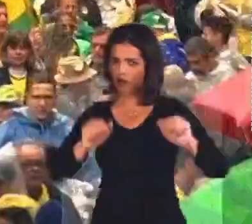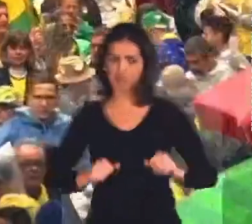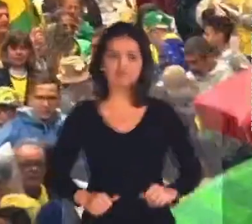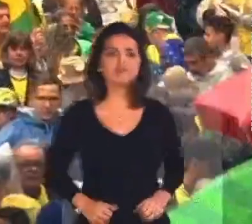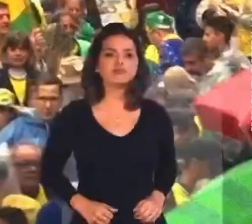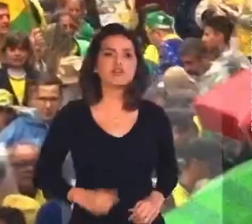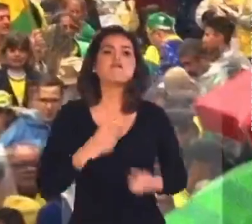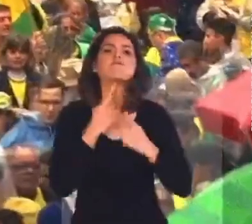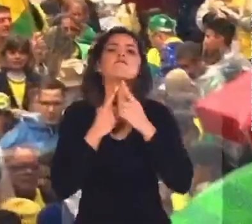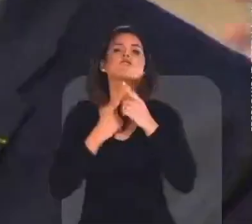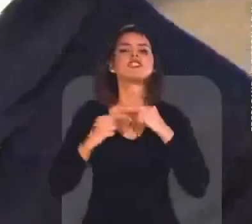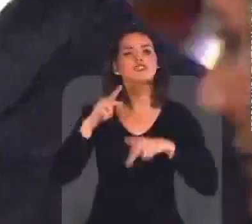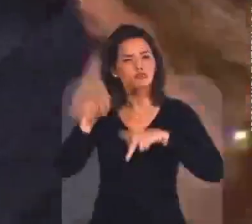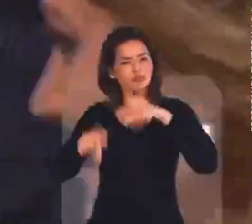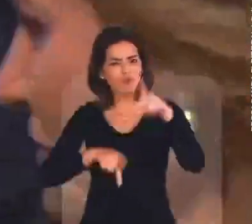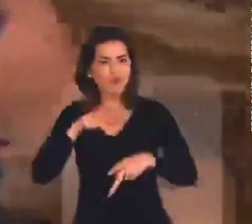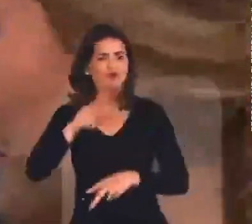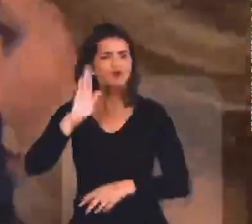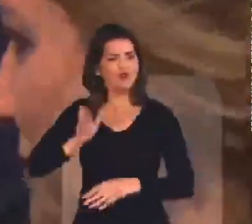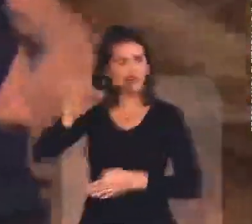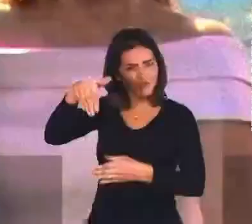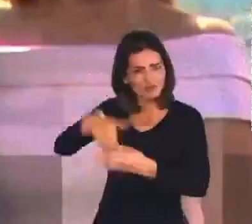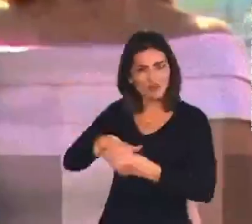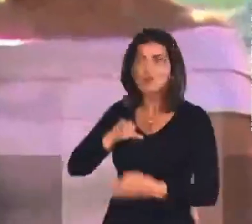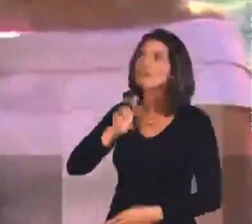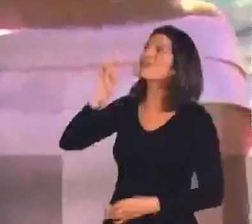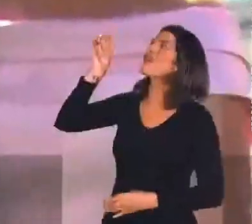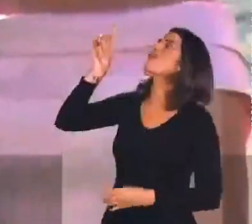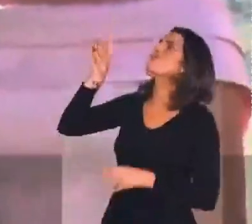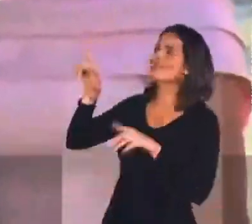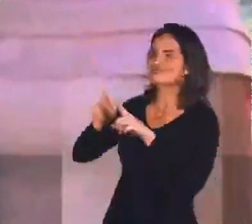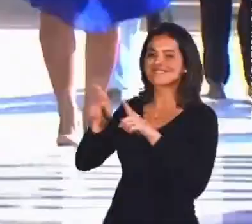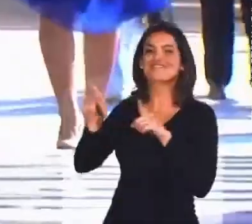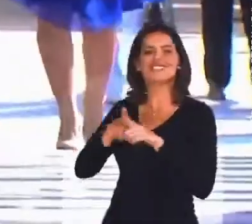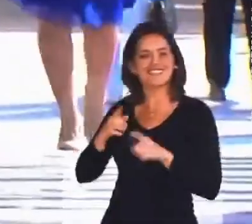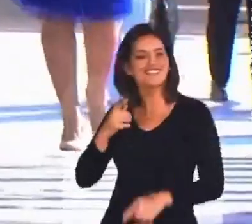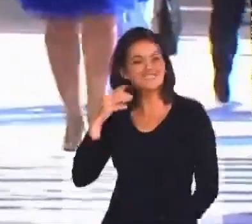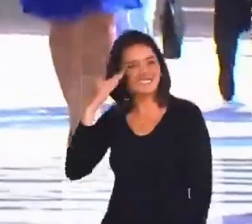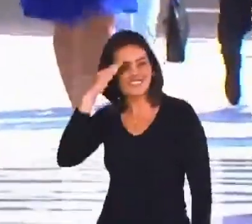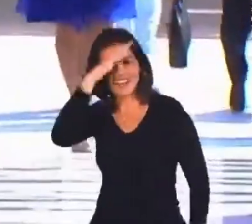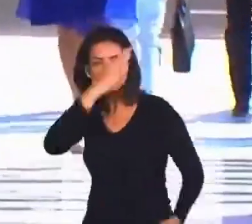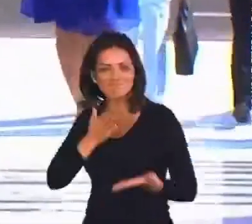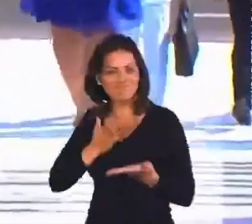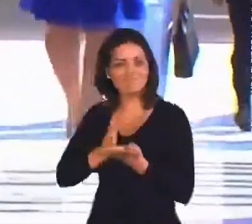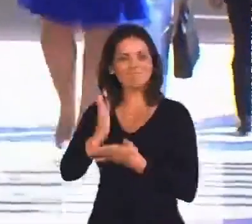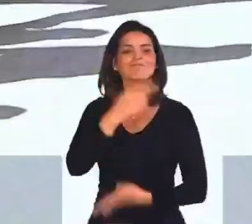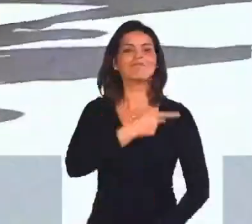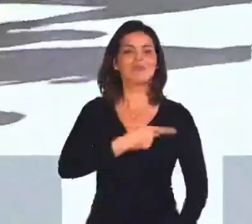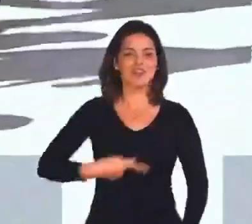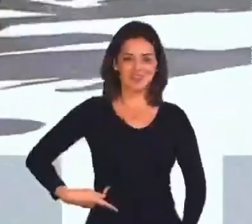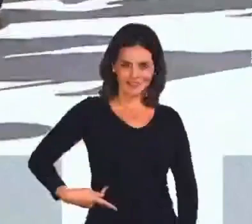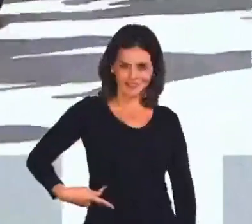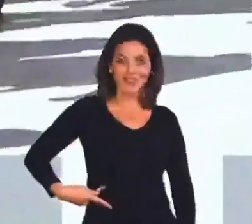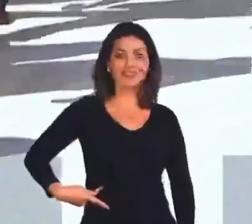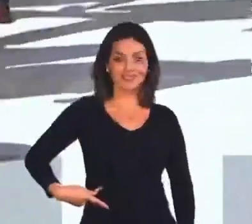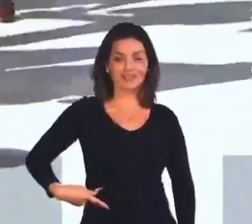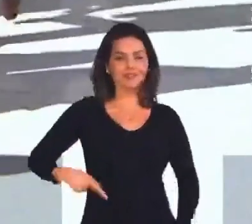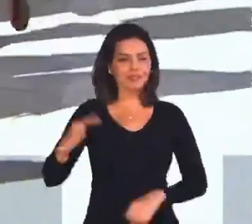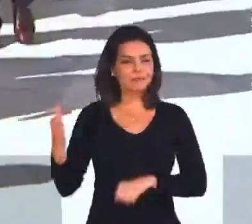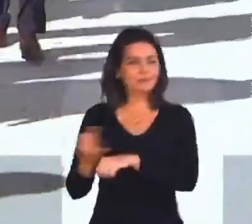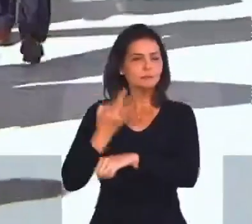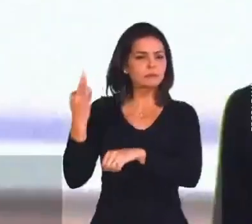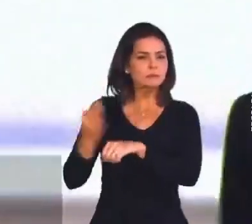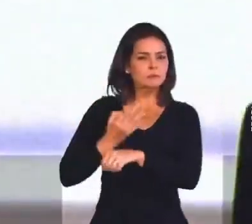Foi pela vontade do povo e pela vontade de Deus que Jair Bolsonaro chegou à presidência. Para aguentar